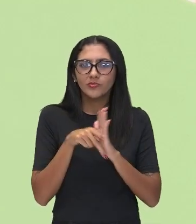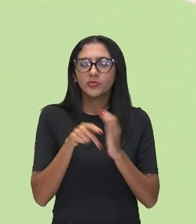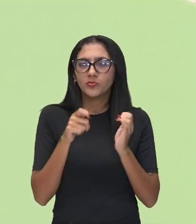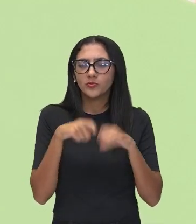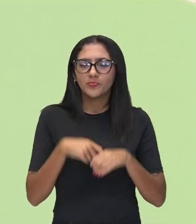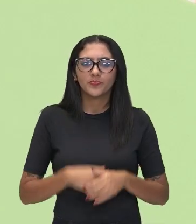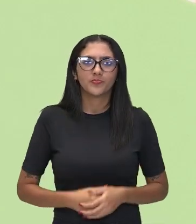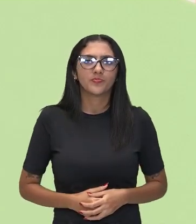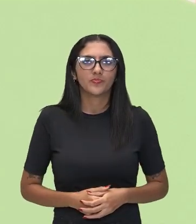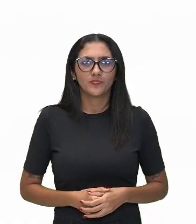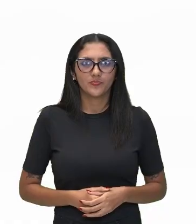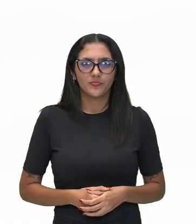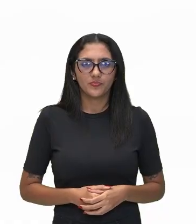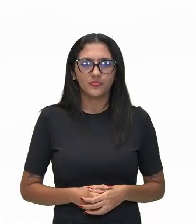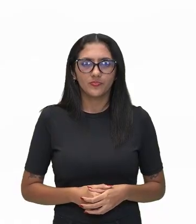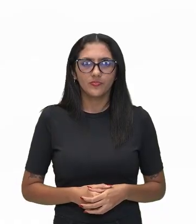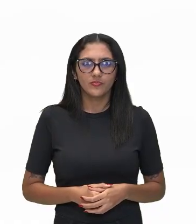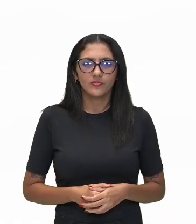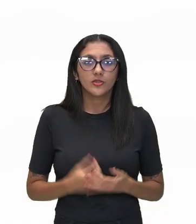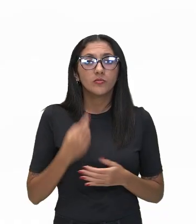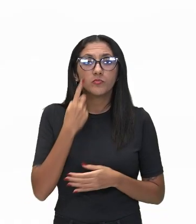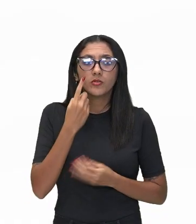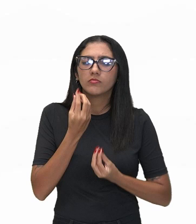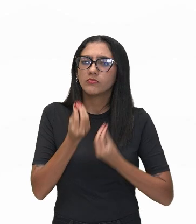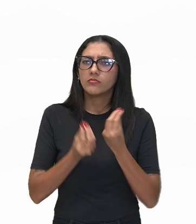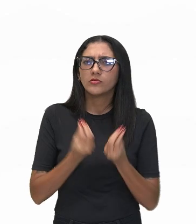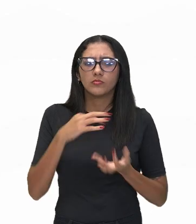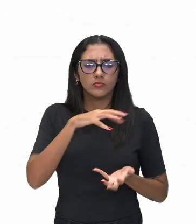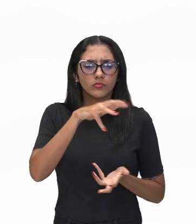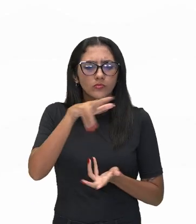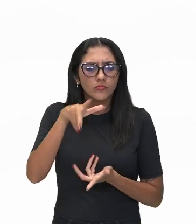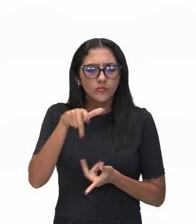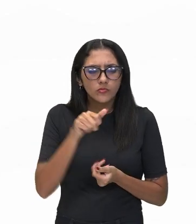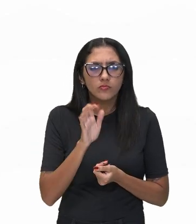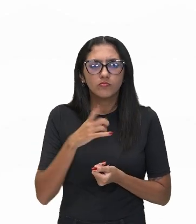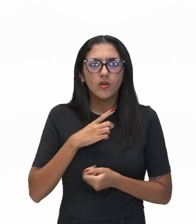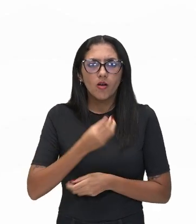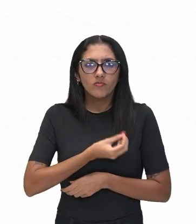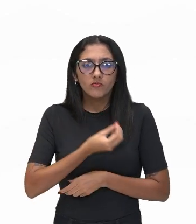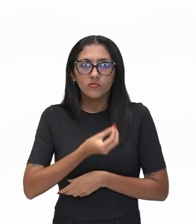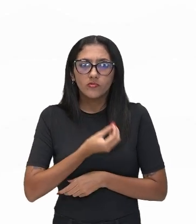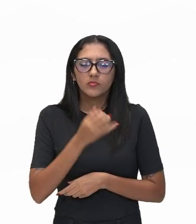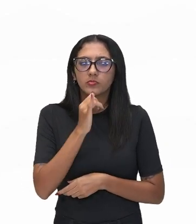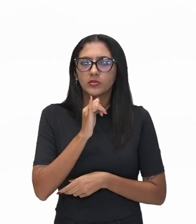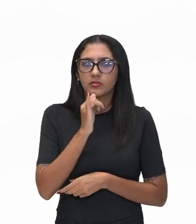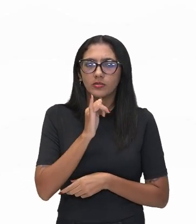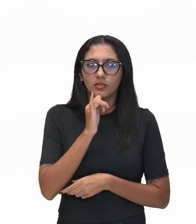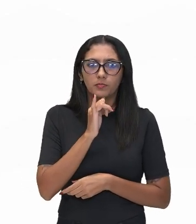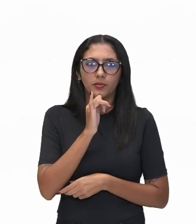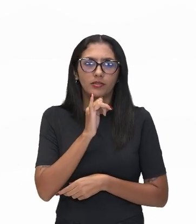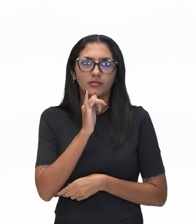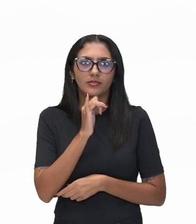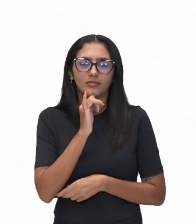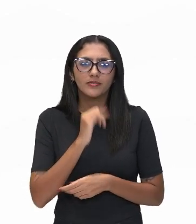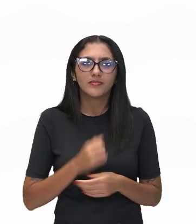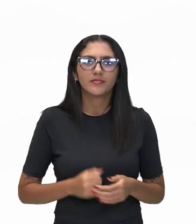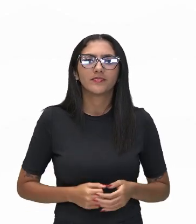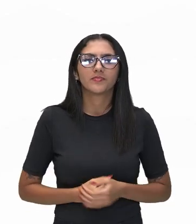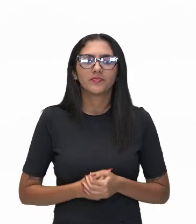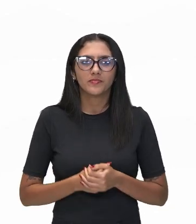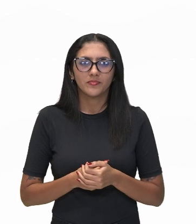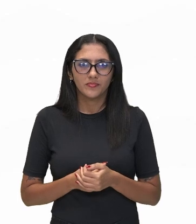Terra começou a ser habitada, né, por seres primitivos, como bactérias, algas